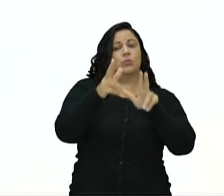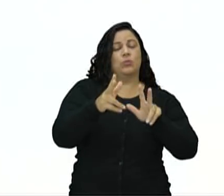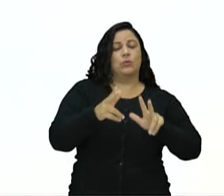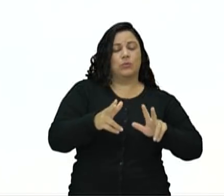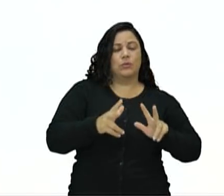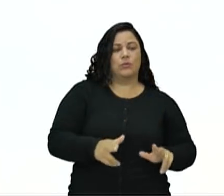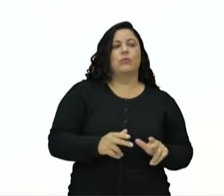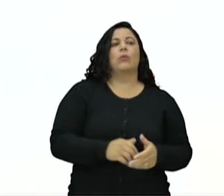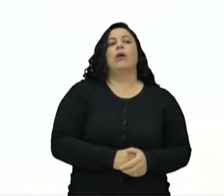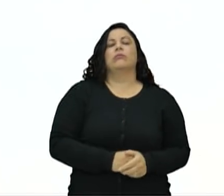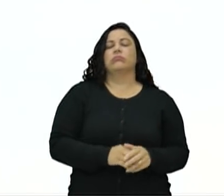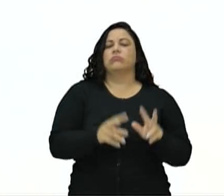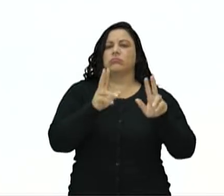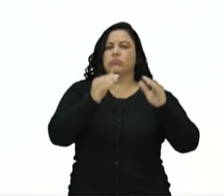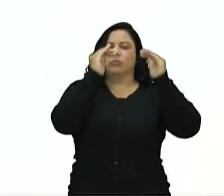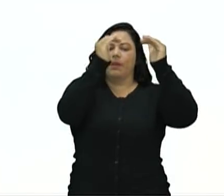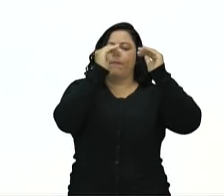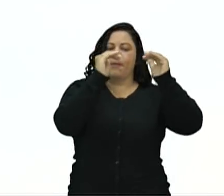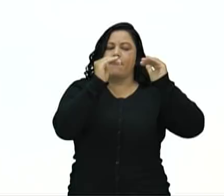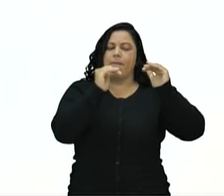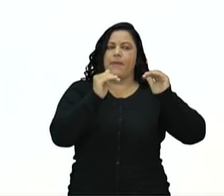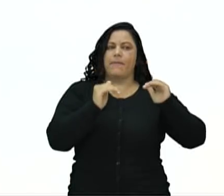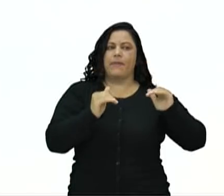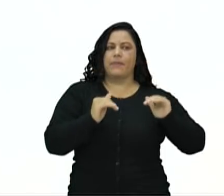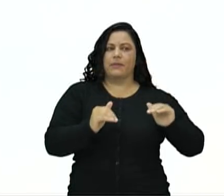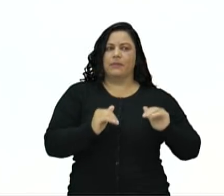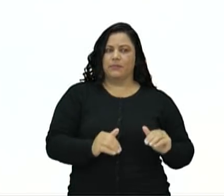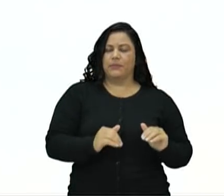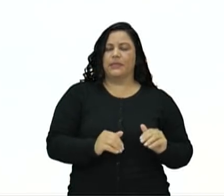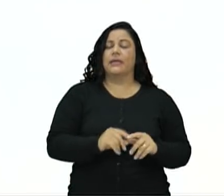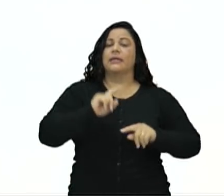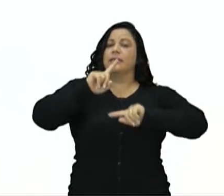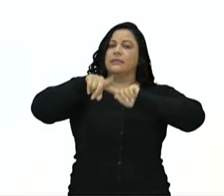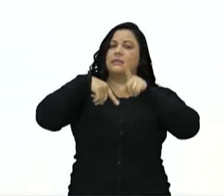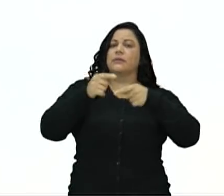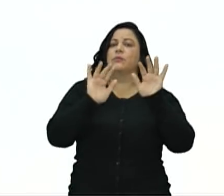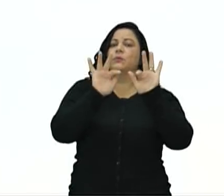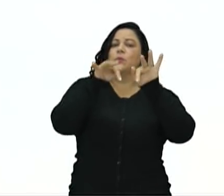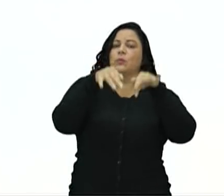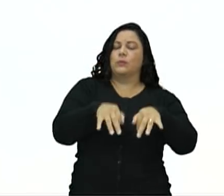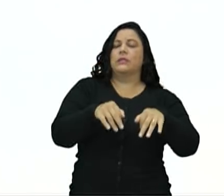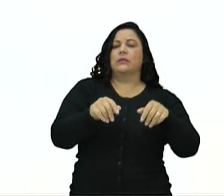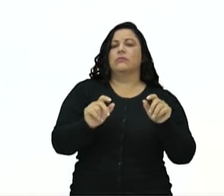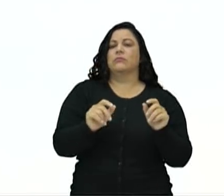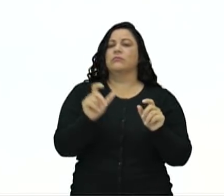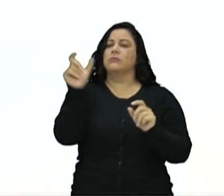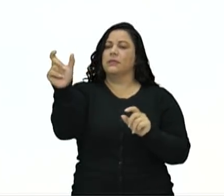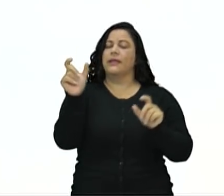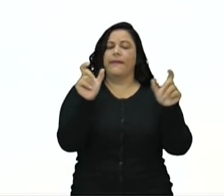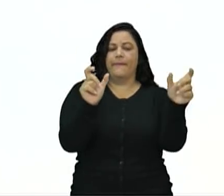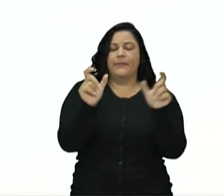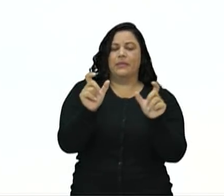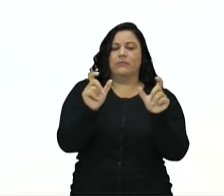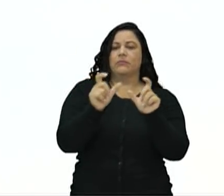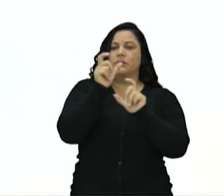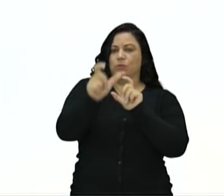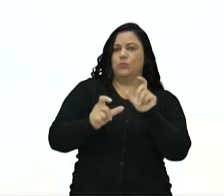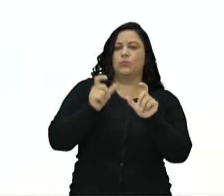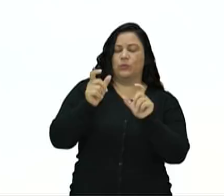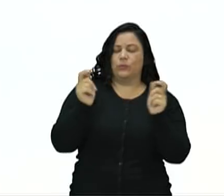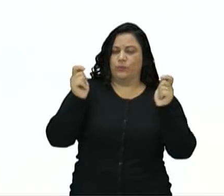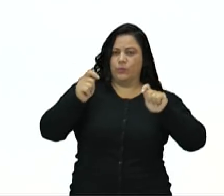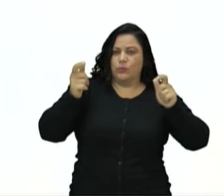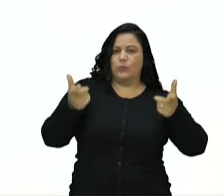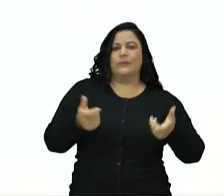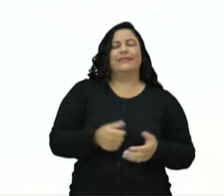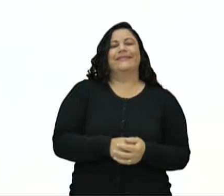ele ler, nós lermos, vós lerdes e eles lerem. E seguindo ali o finalzinho da palavra, né, da flexão verbal do verbo ler, vocês vão